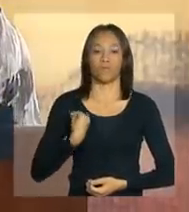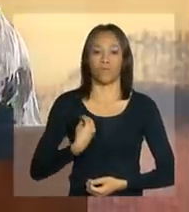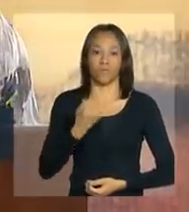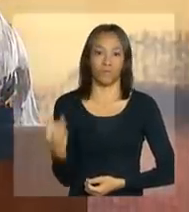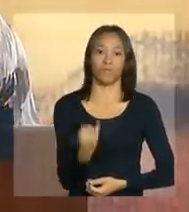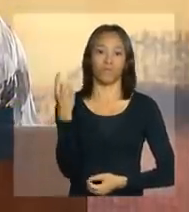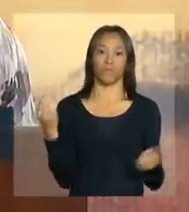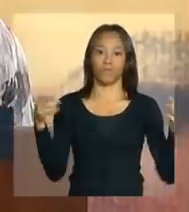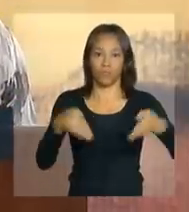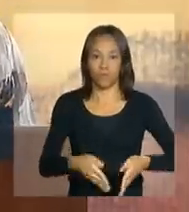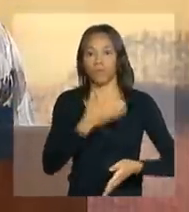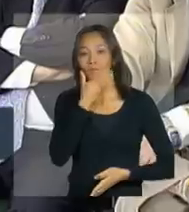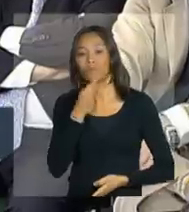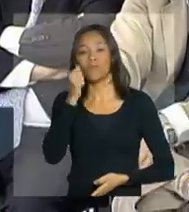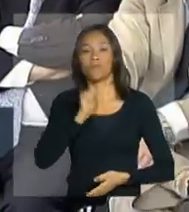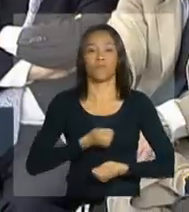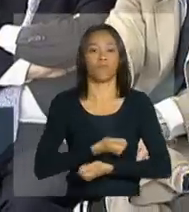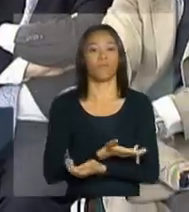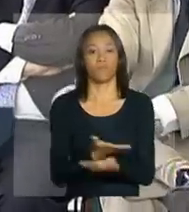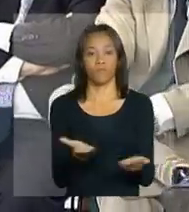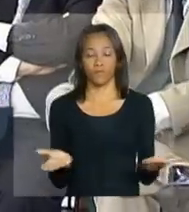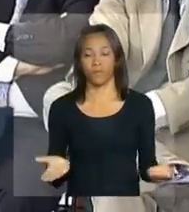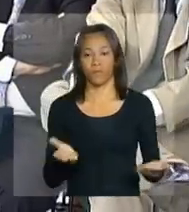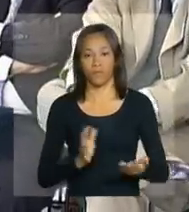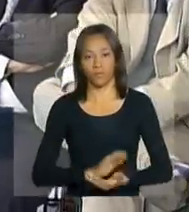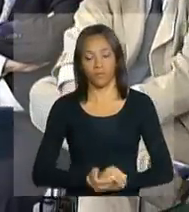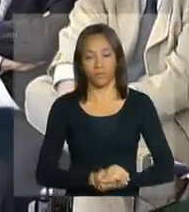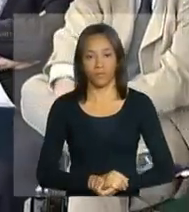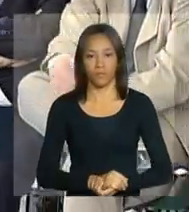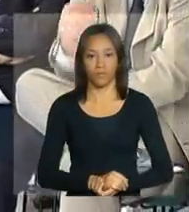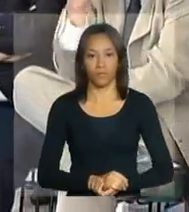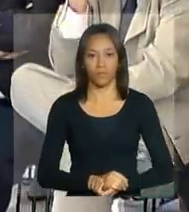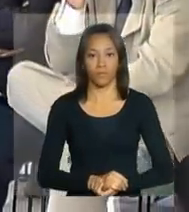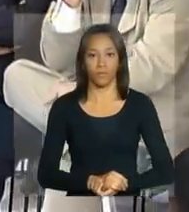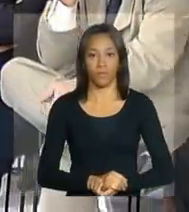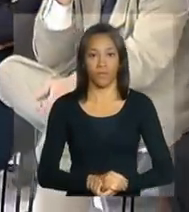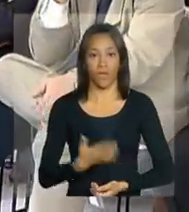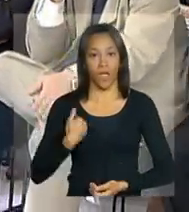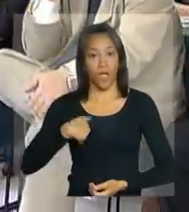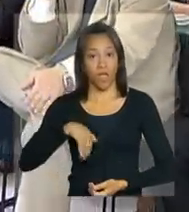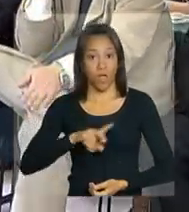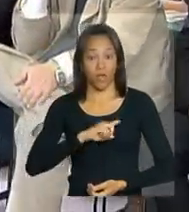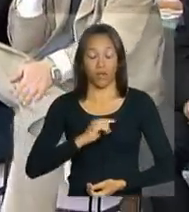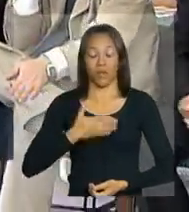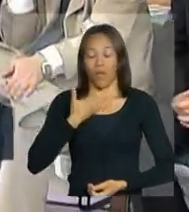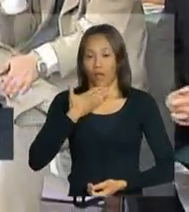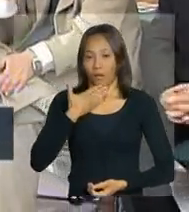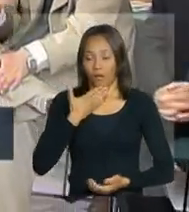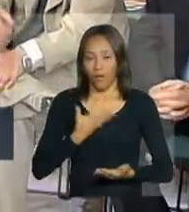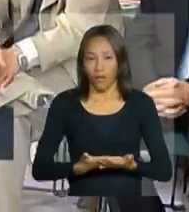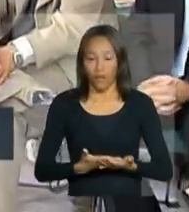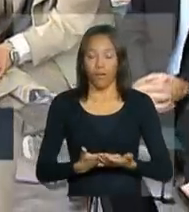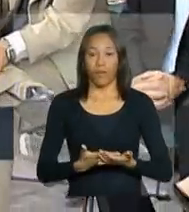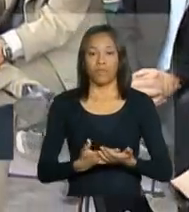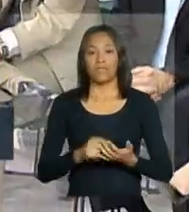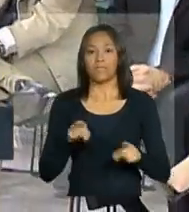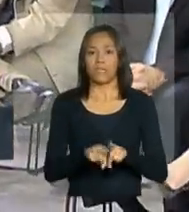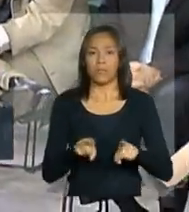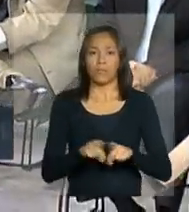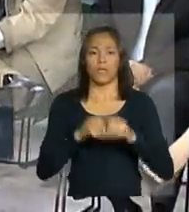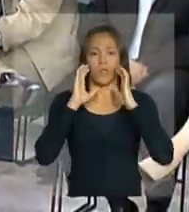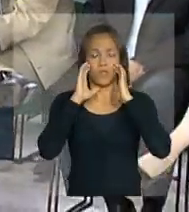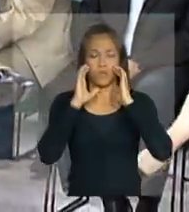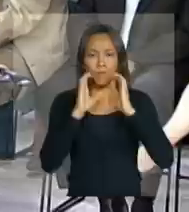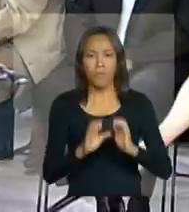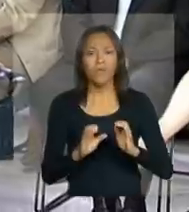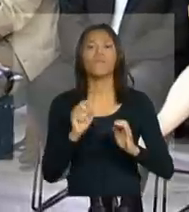senhoras e senhores na admiração e na reverência à memória dos que